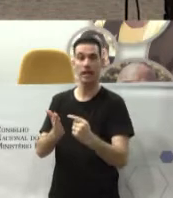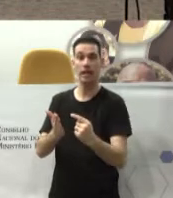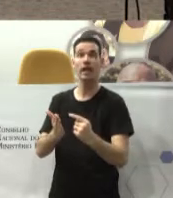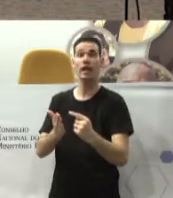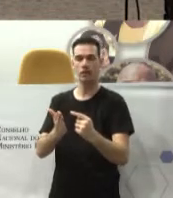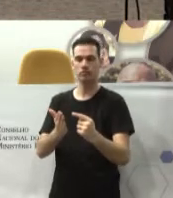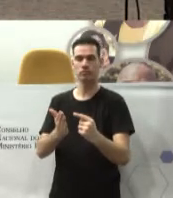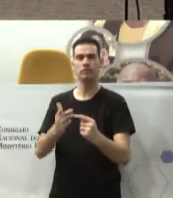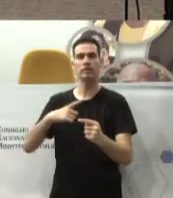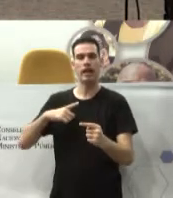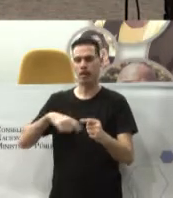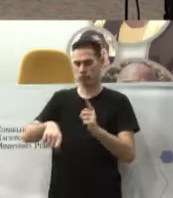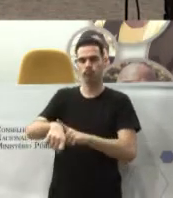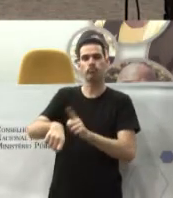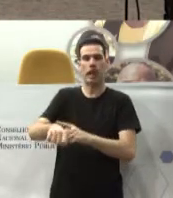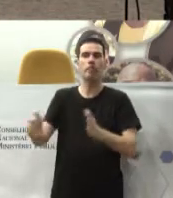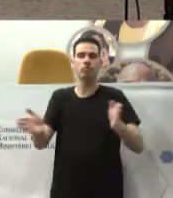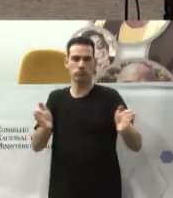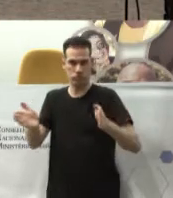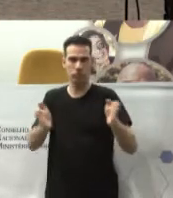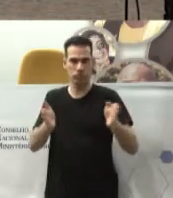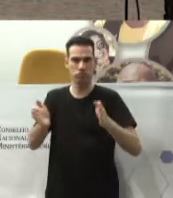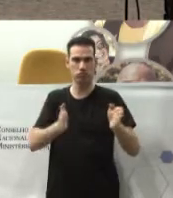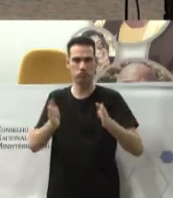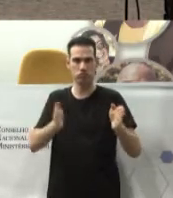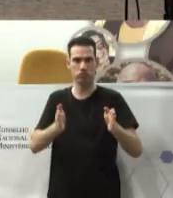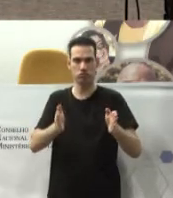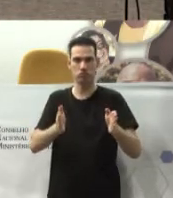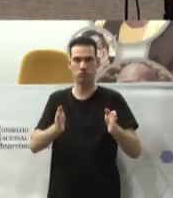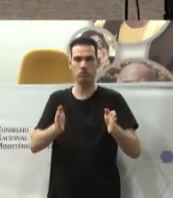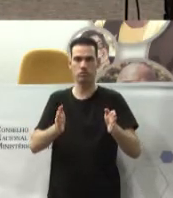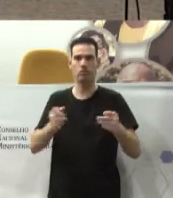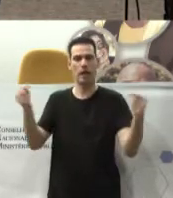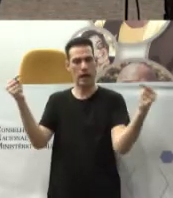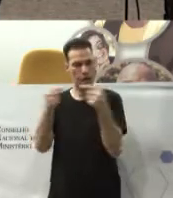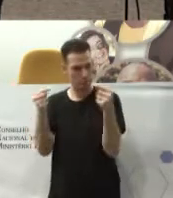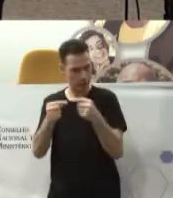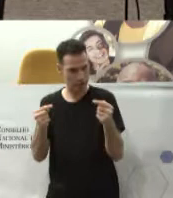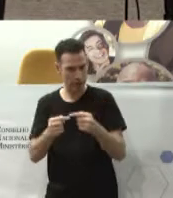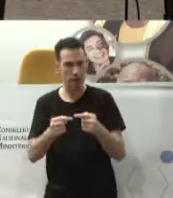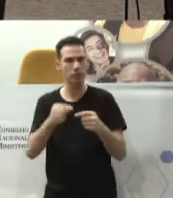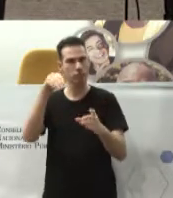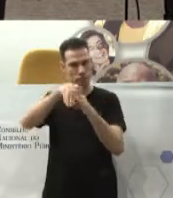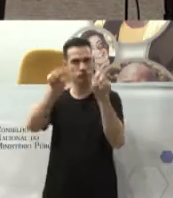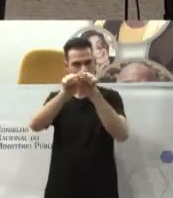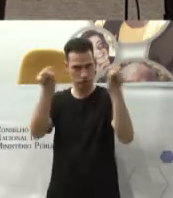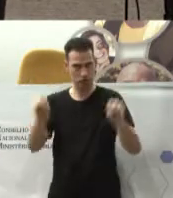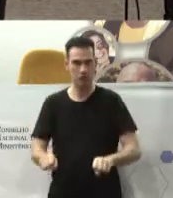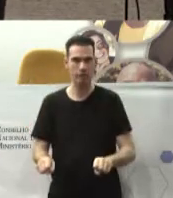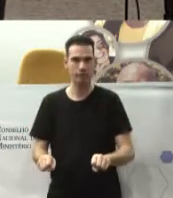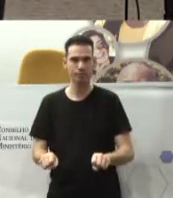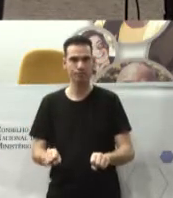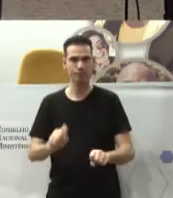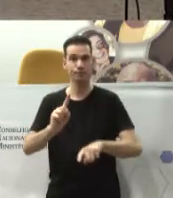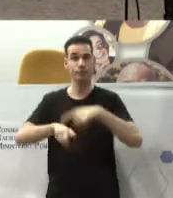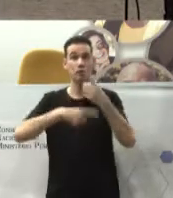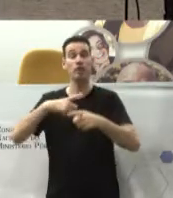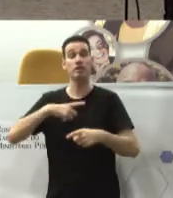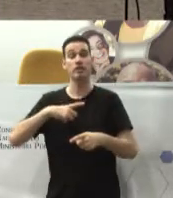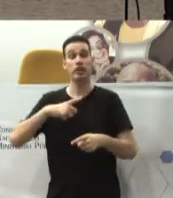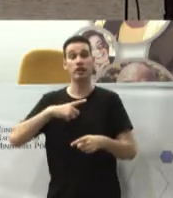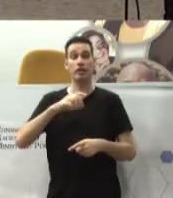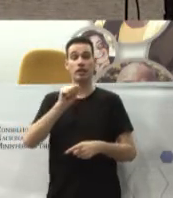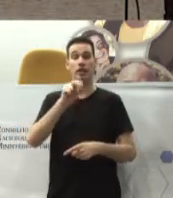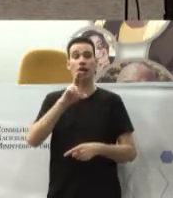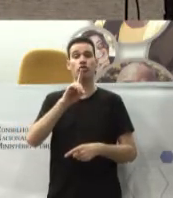um prazo para que aquilo seja posto à disposição das pessoas, e pactua-se também uma segunda audiência de prestação de